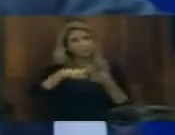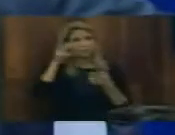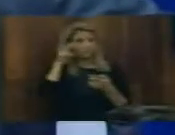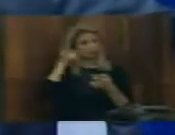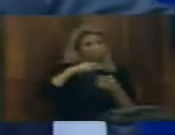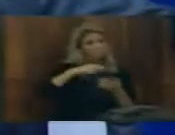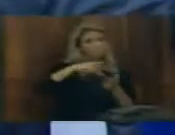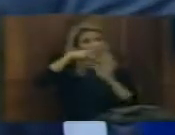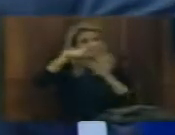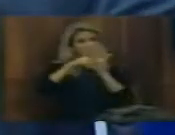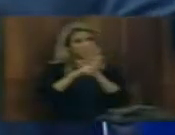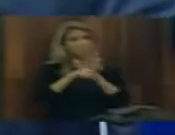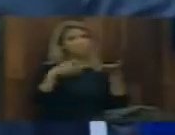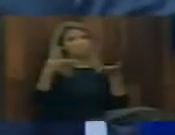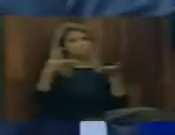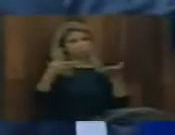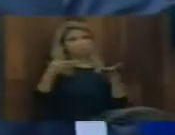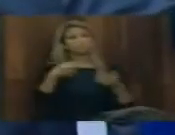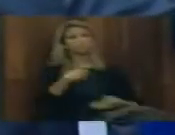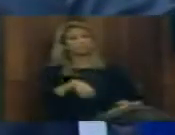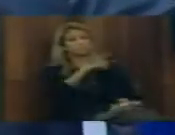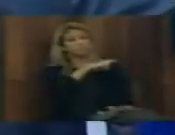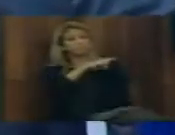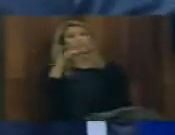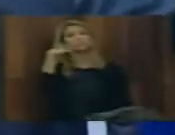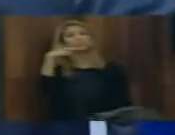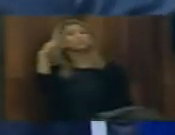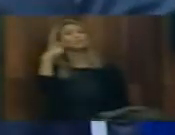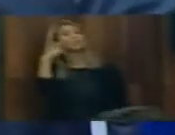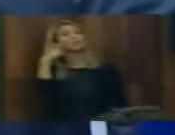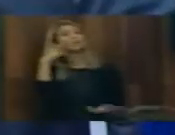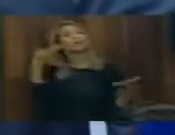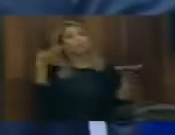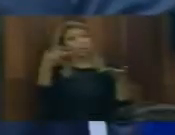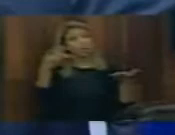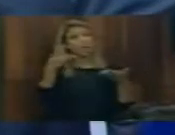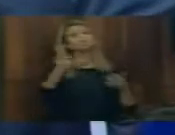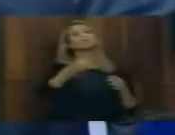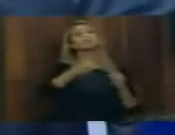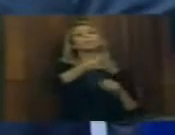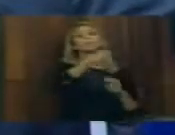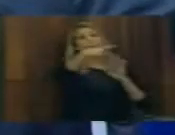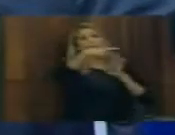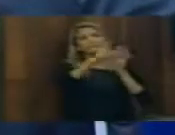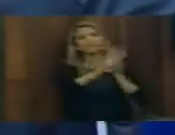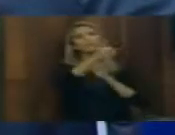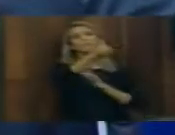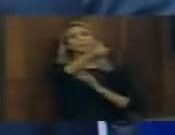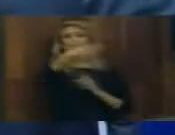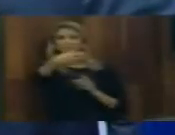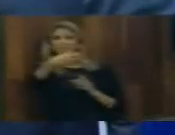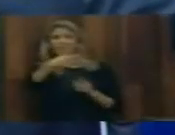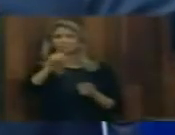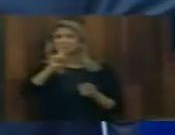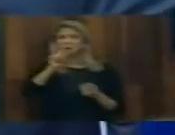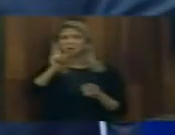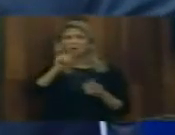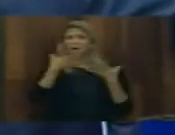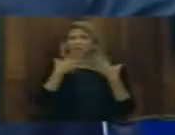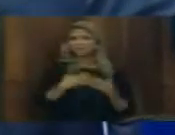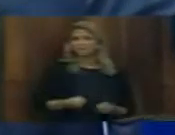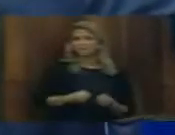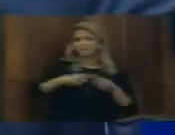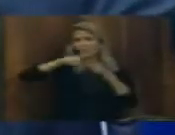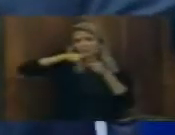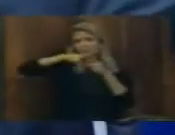Peçanha, que hoje está em pauta, que é o projeto 63, foi mais uma vez vetado. Aí eu fico